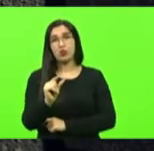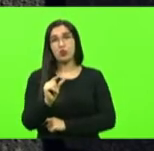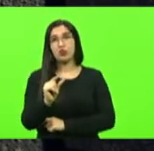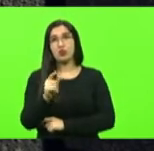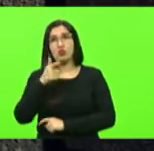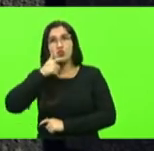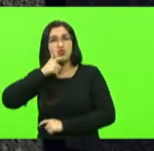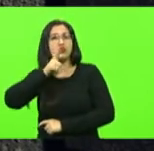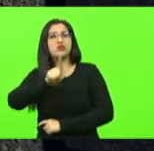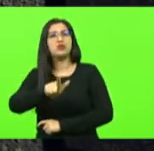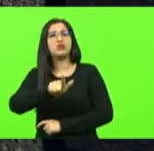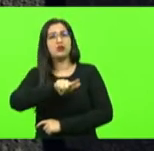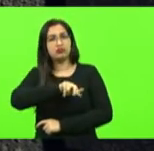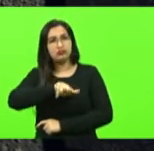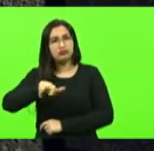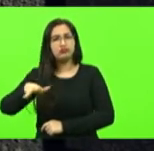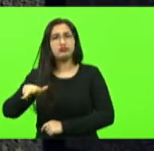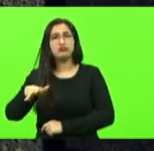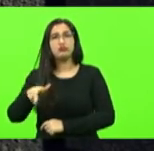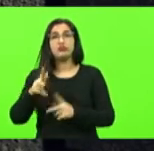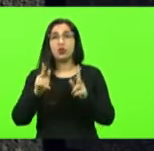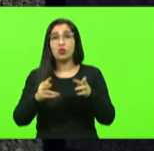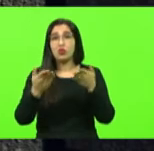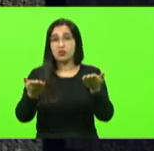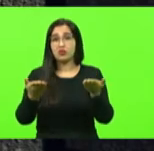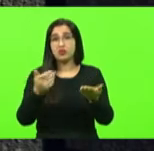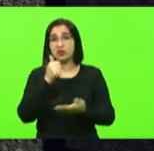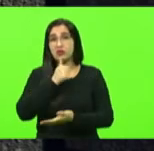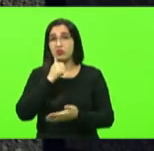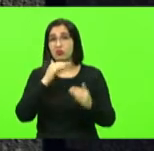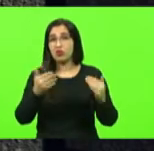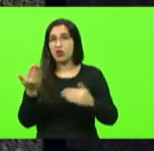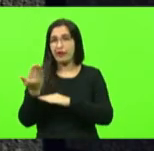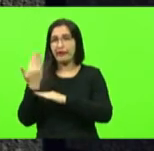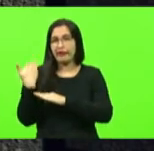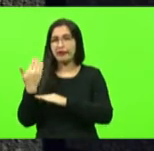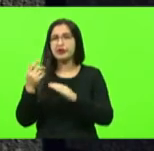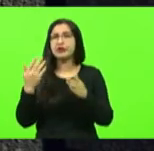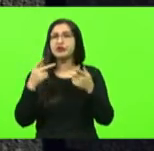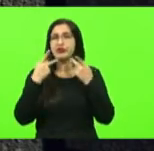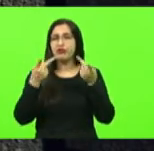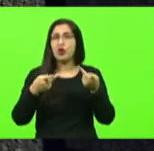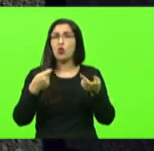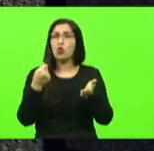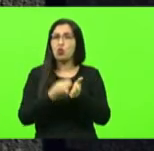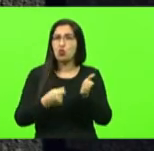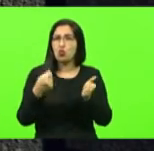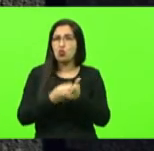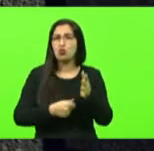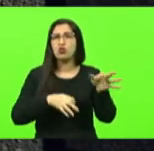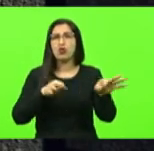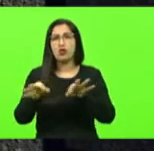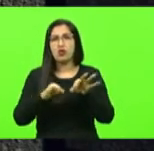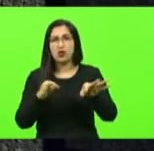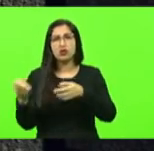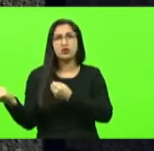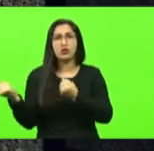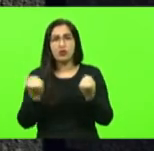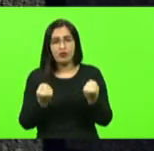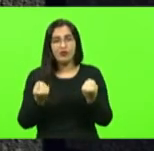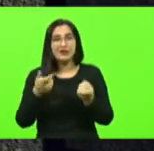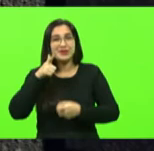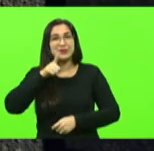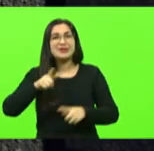como a senhora falou aqui, com muita luta e organização e força, eles conseguiram